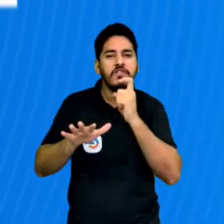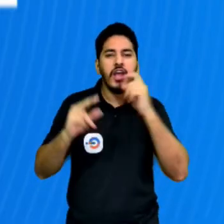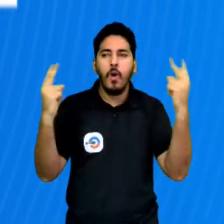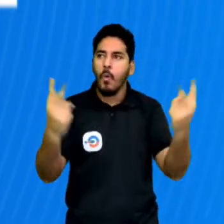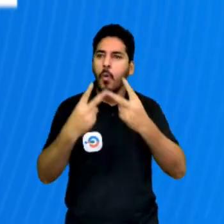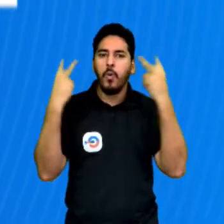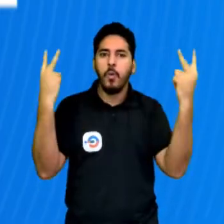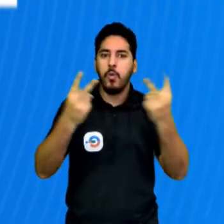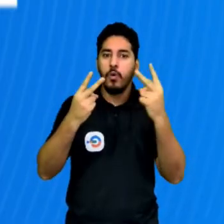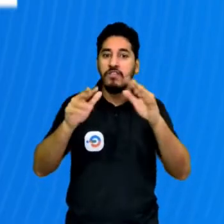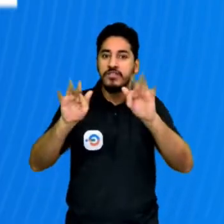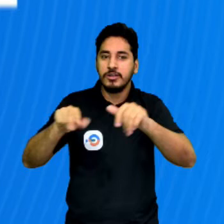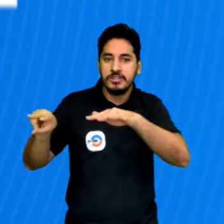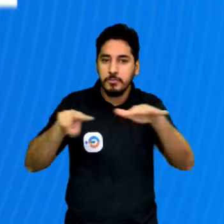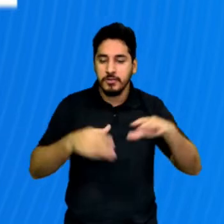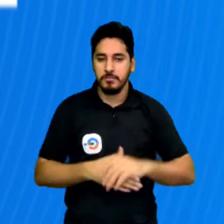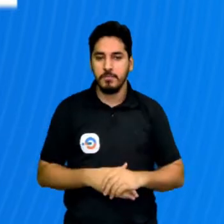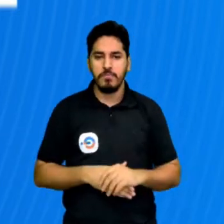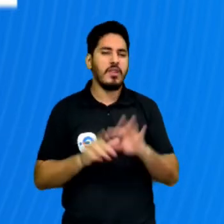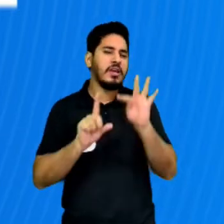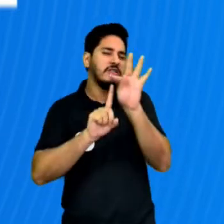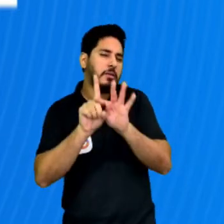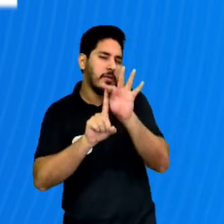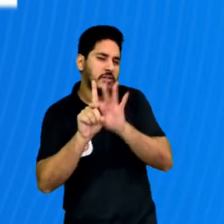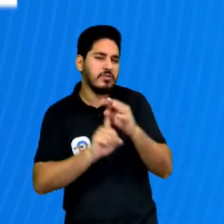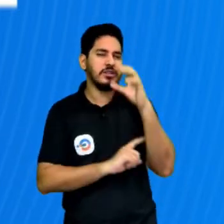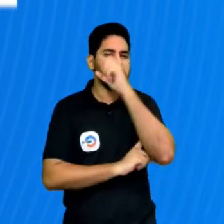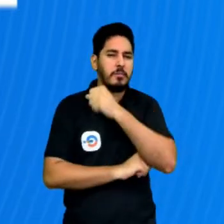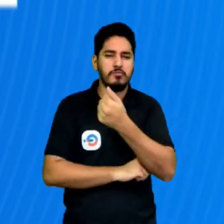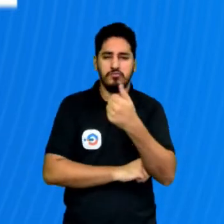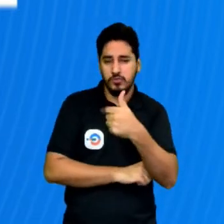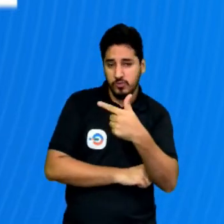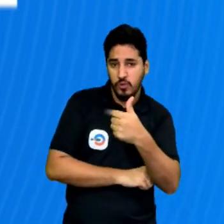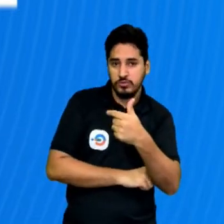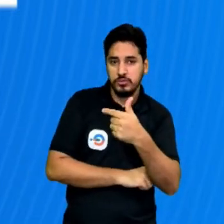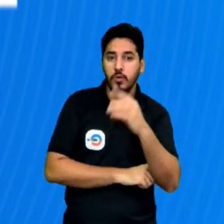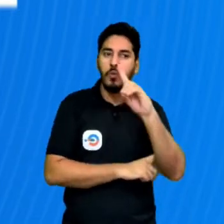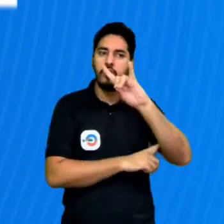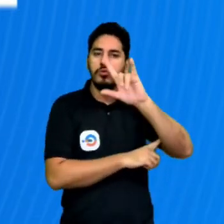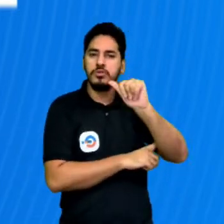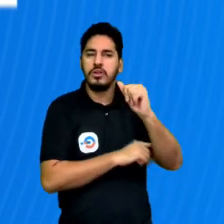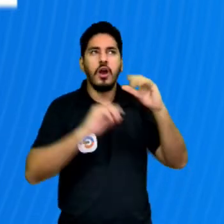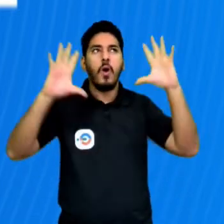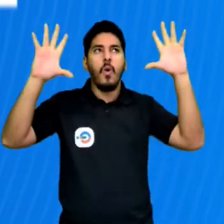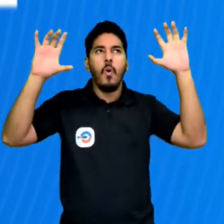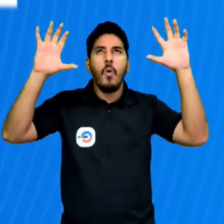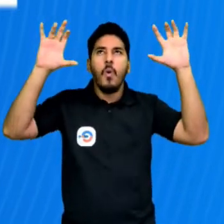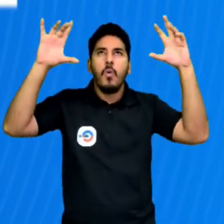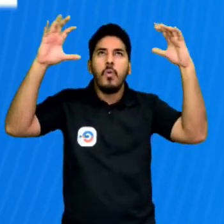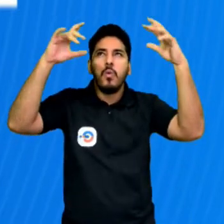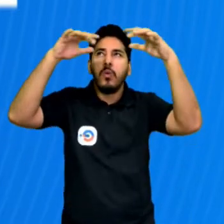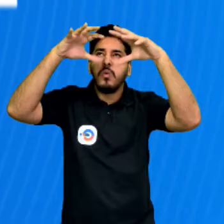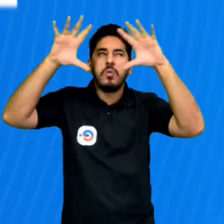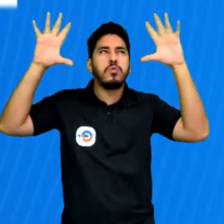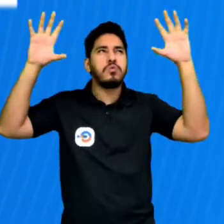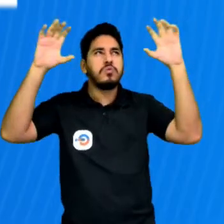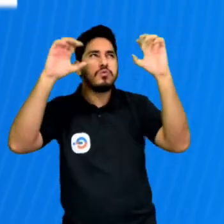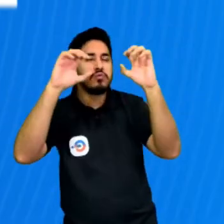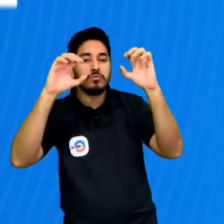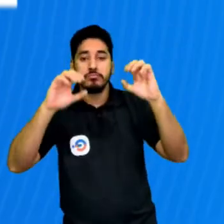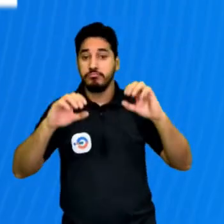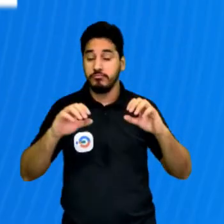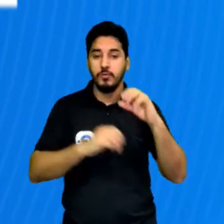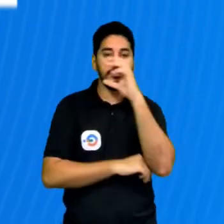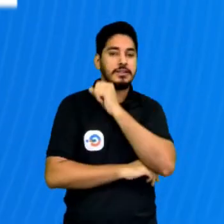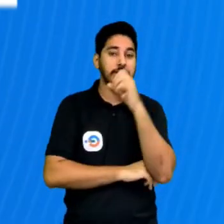semana. As temperaturas devem cair no sábado 12, quando o dia fica completamente nublado. A previsão para o